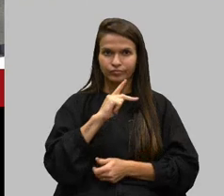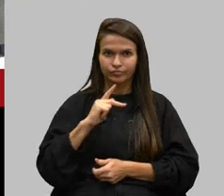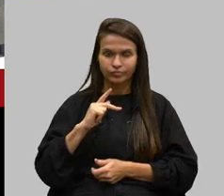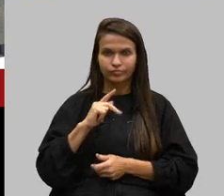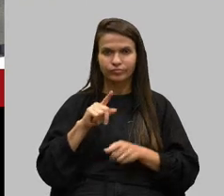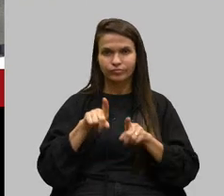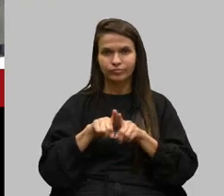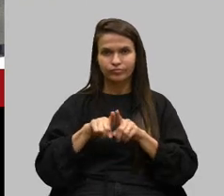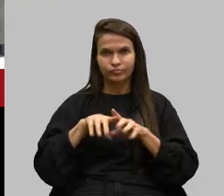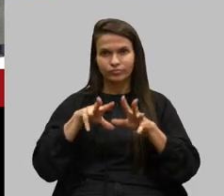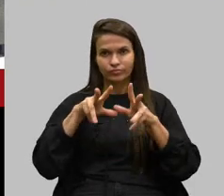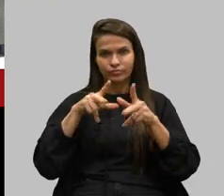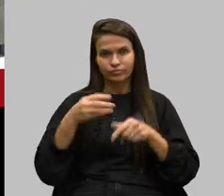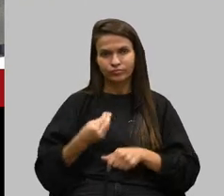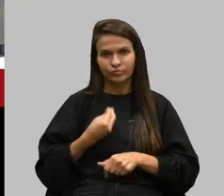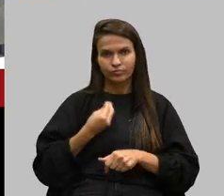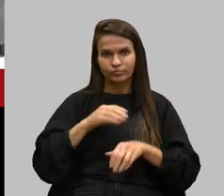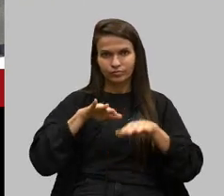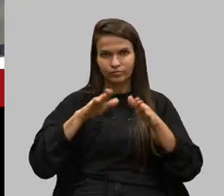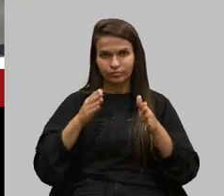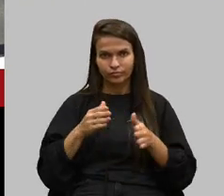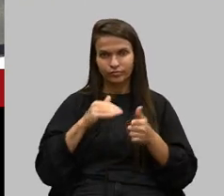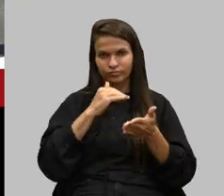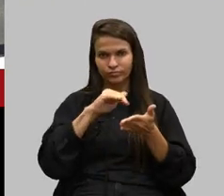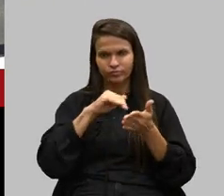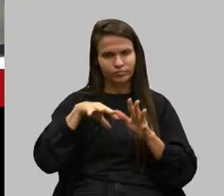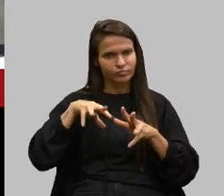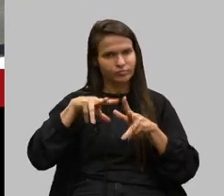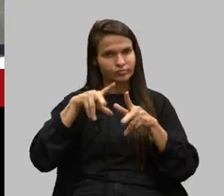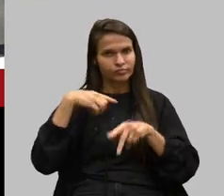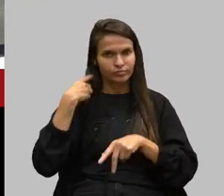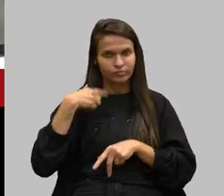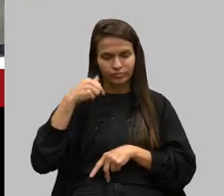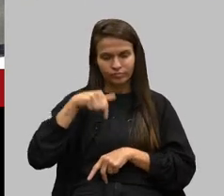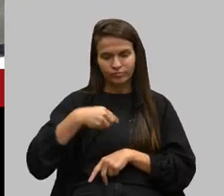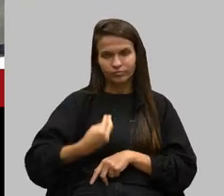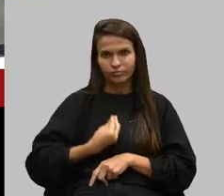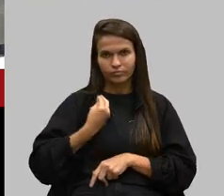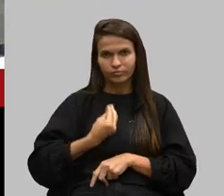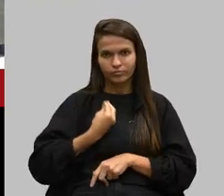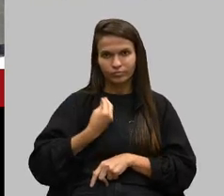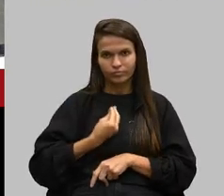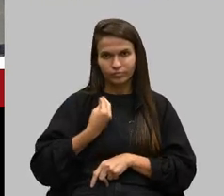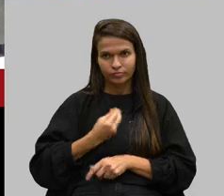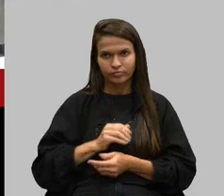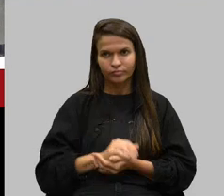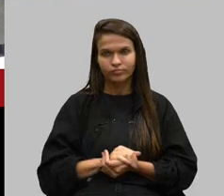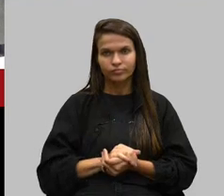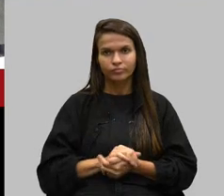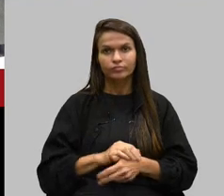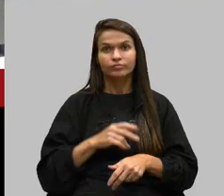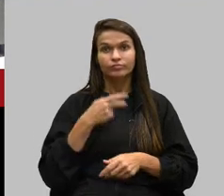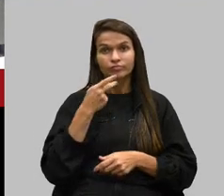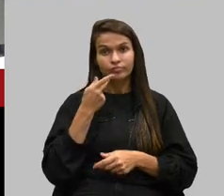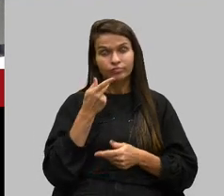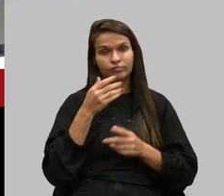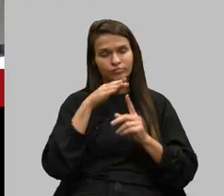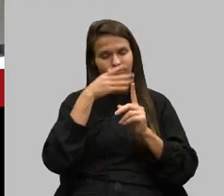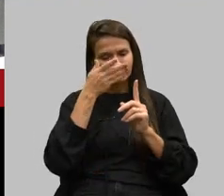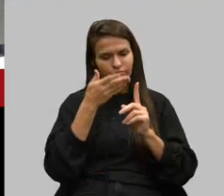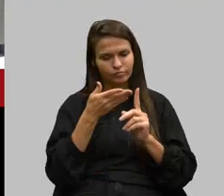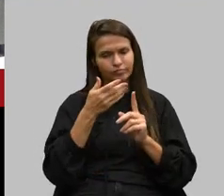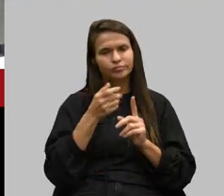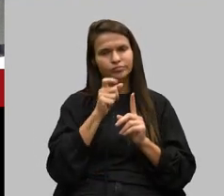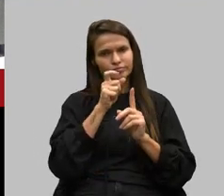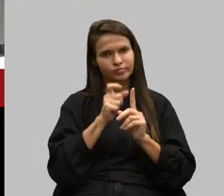demais componentes da mesa secretários todos os deputados aqui presentes dizer leonid que você realmente uma pessoa muito educada